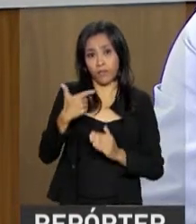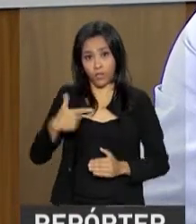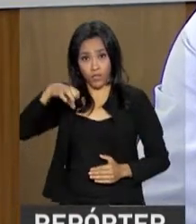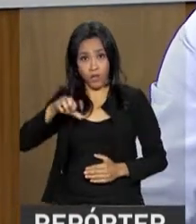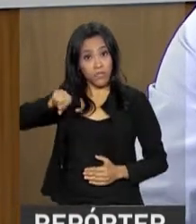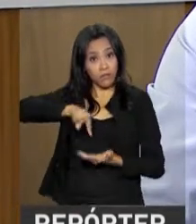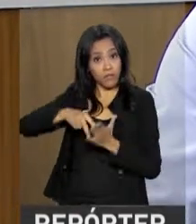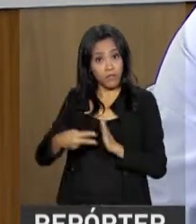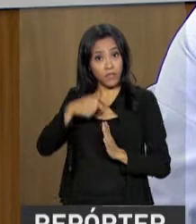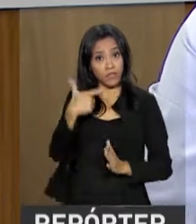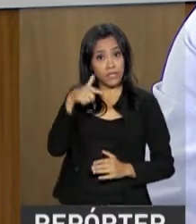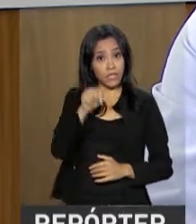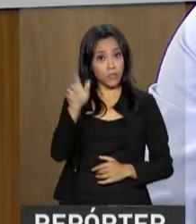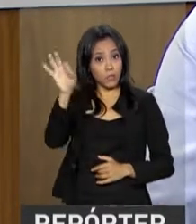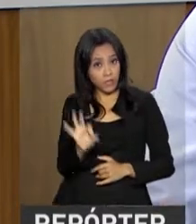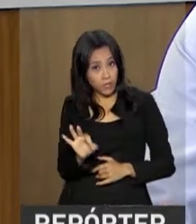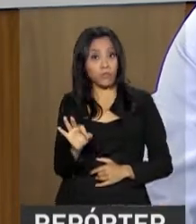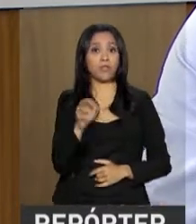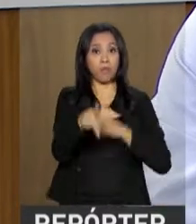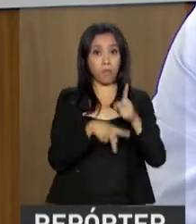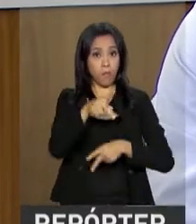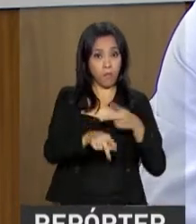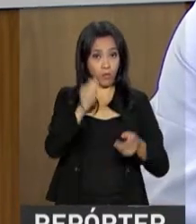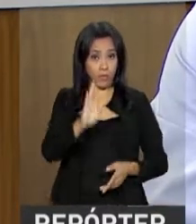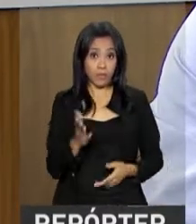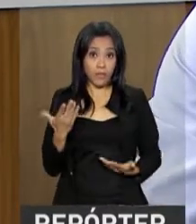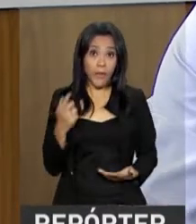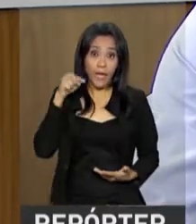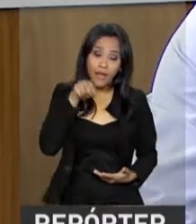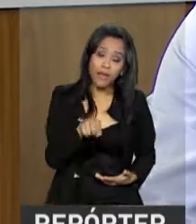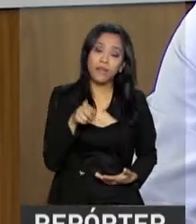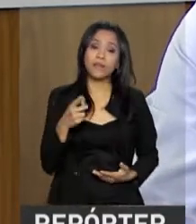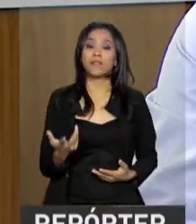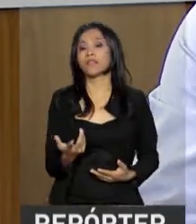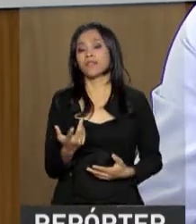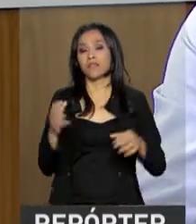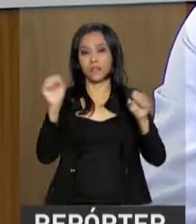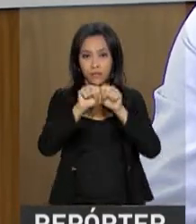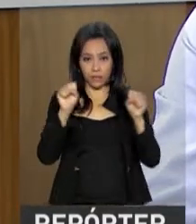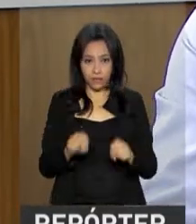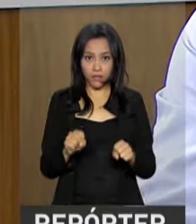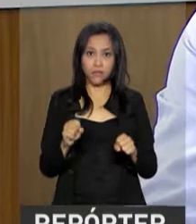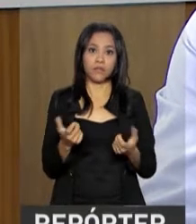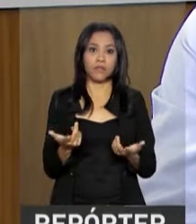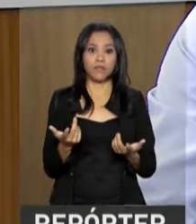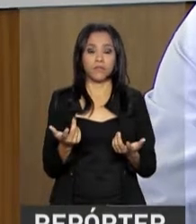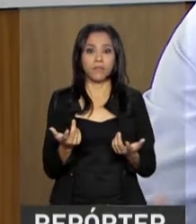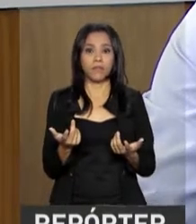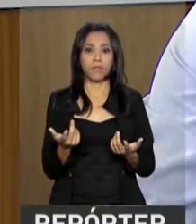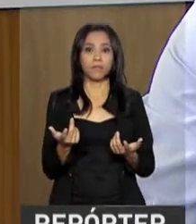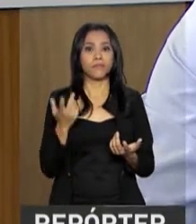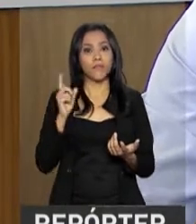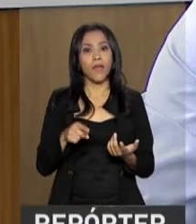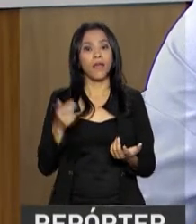da população ativa no país. Esse Sinajuv, ele traz agora as responsabilidades